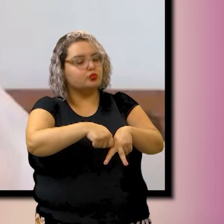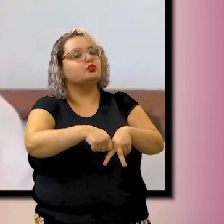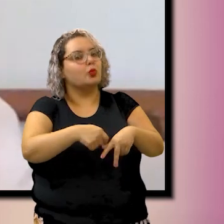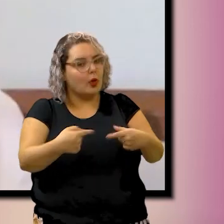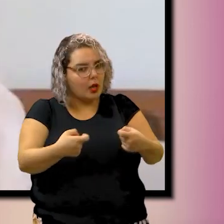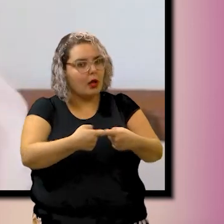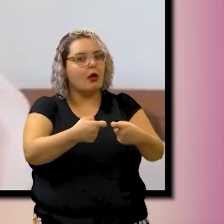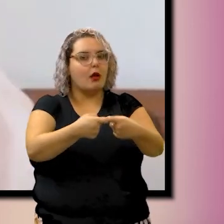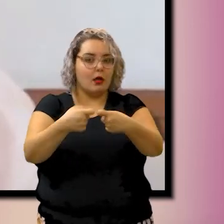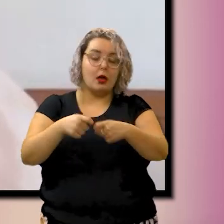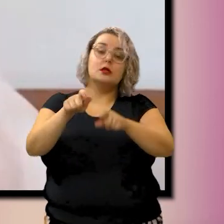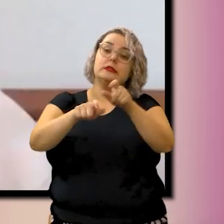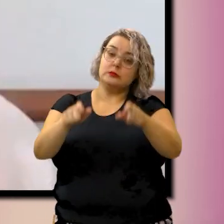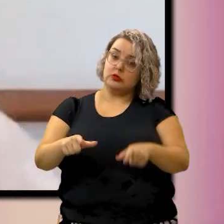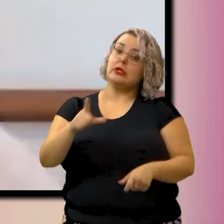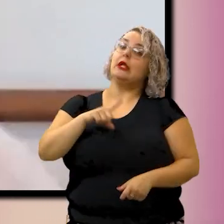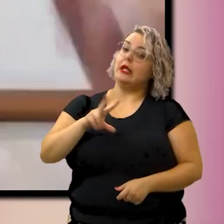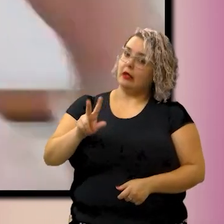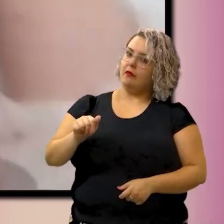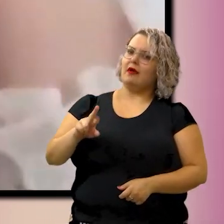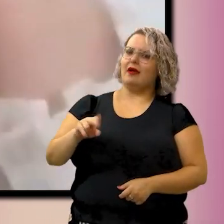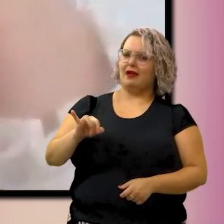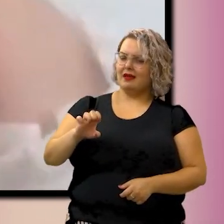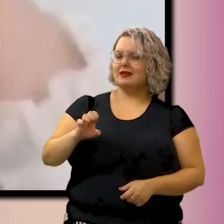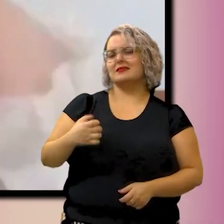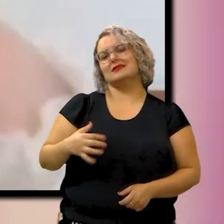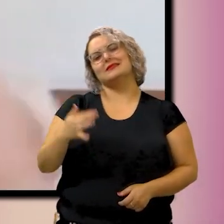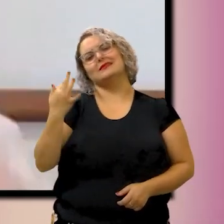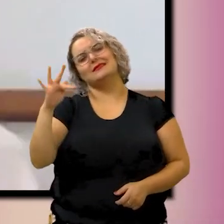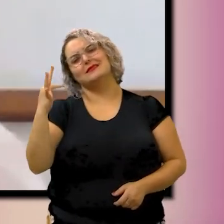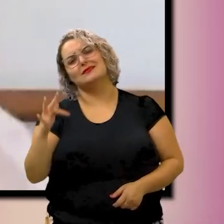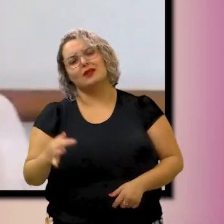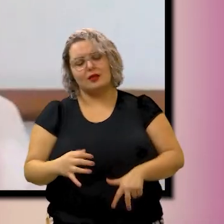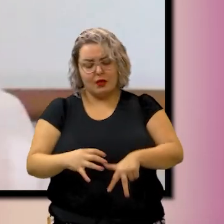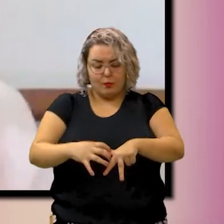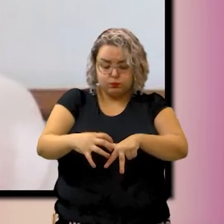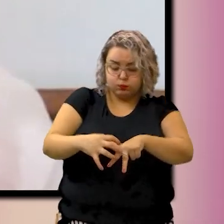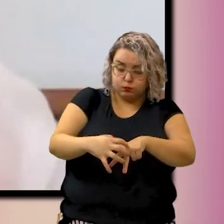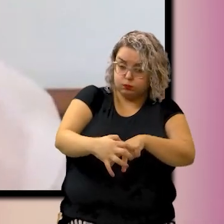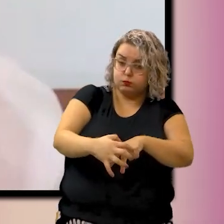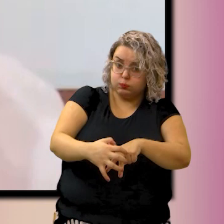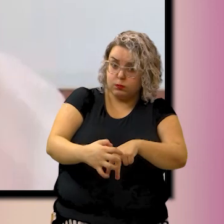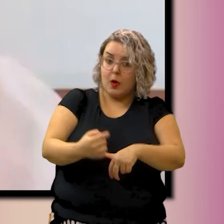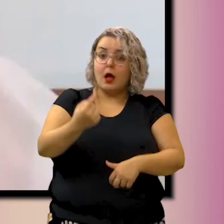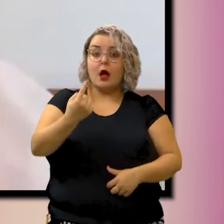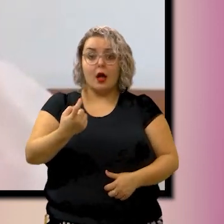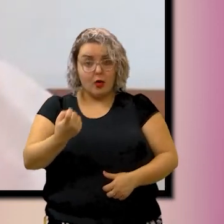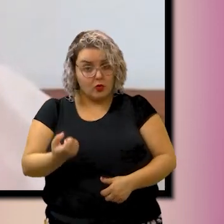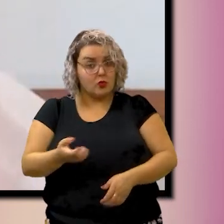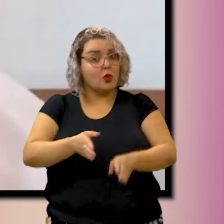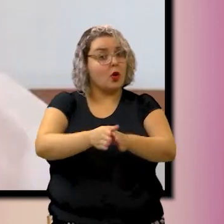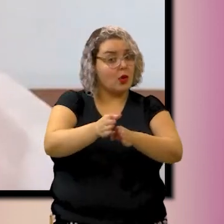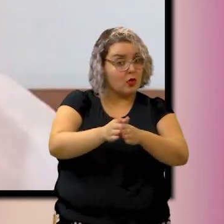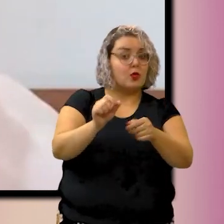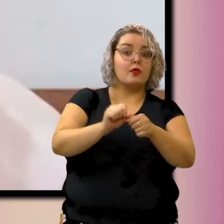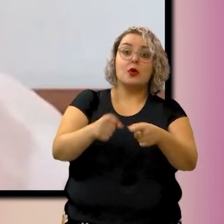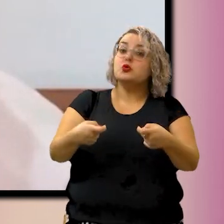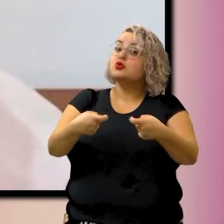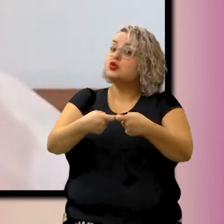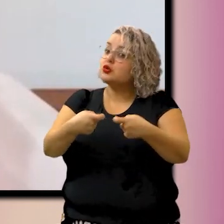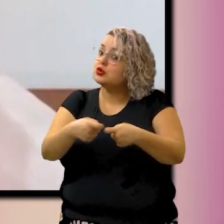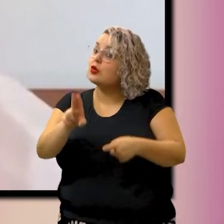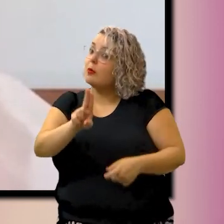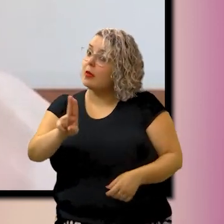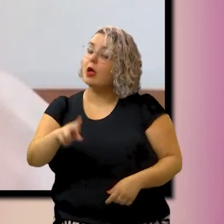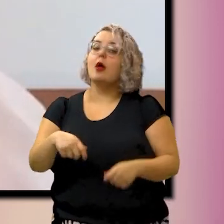está indicado nessas pessoas com varizes e que têm dor e têm inchaço nas pernas. A única ressalva que eu faço em relação ao